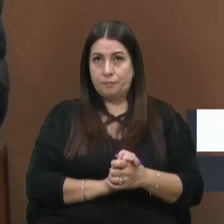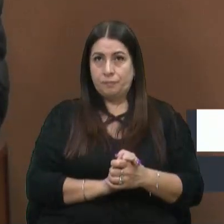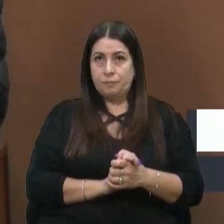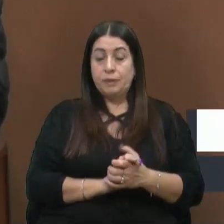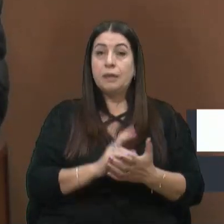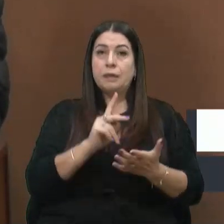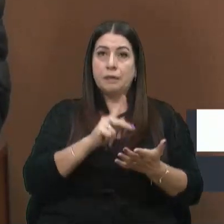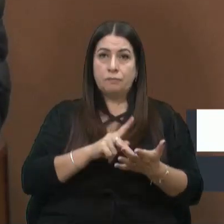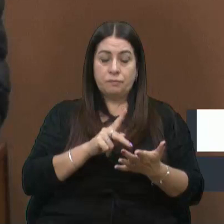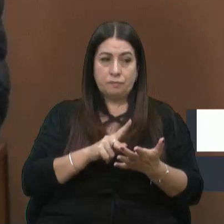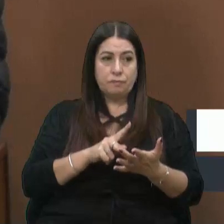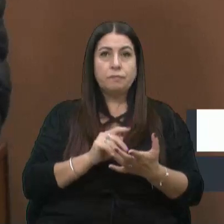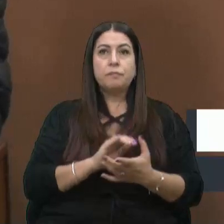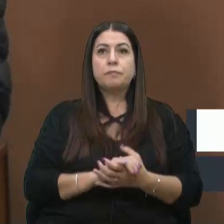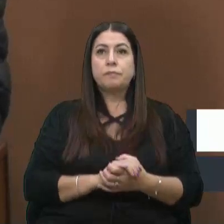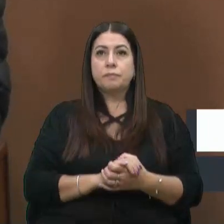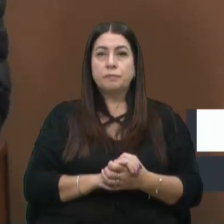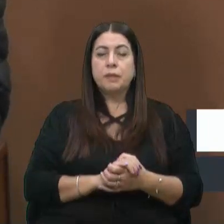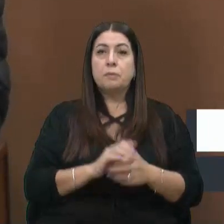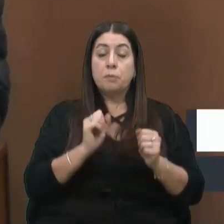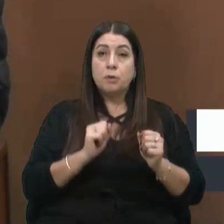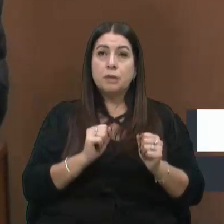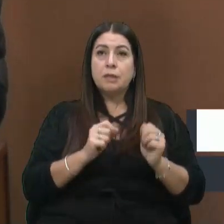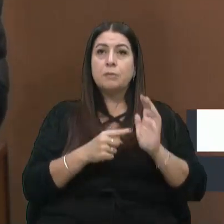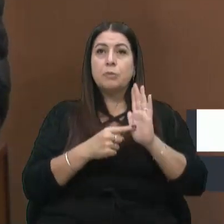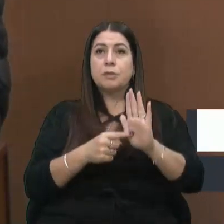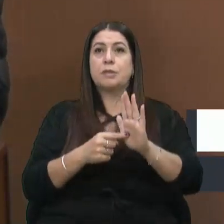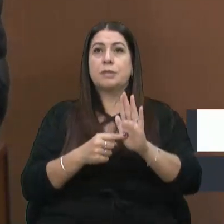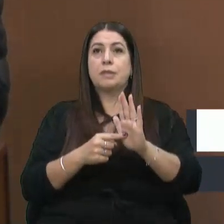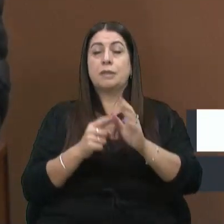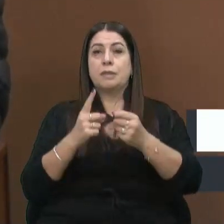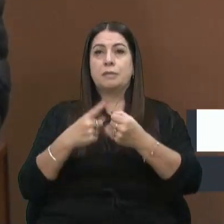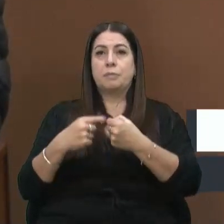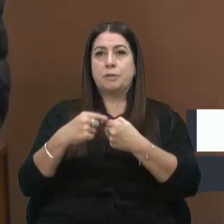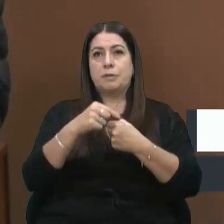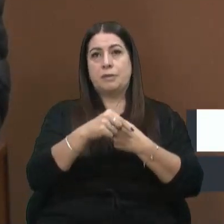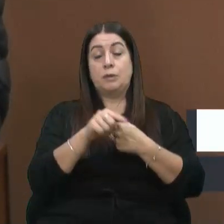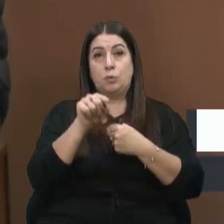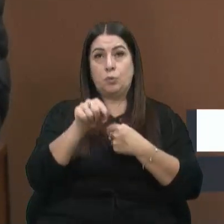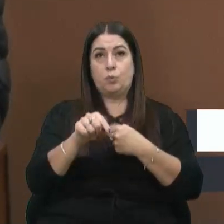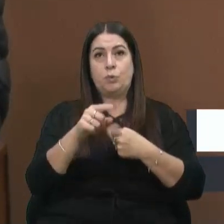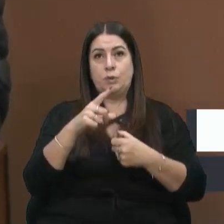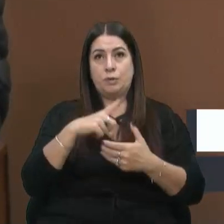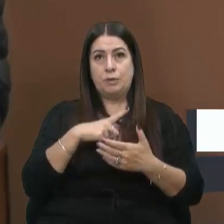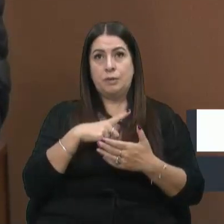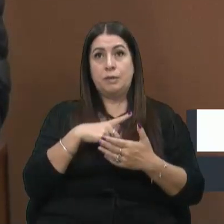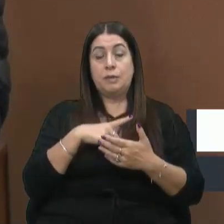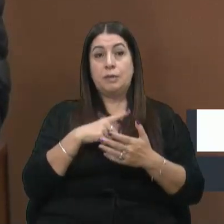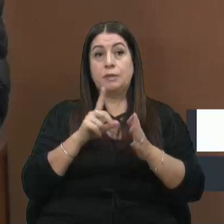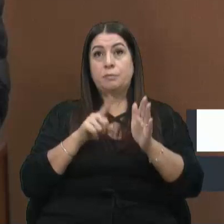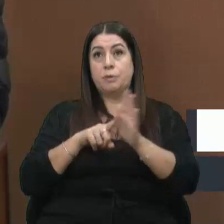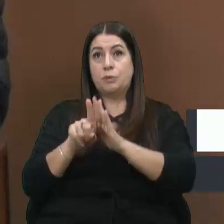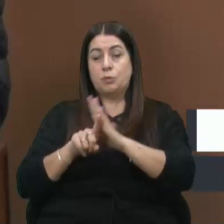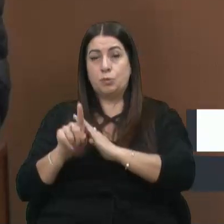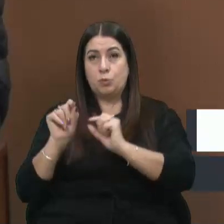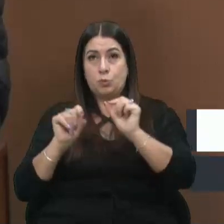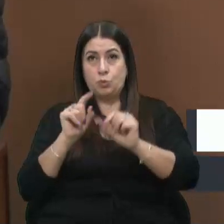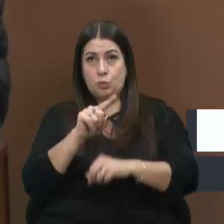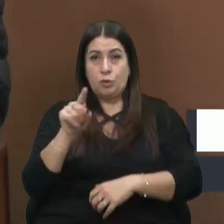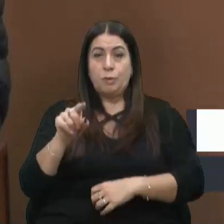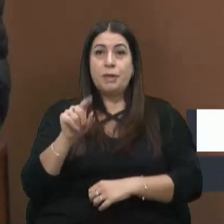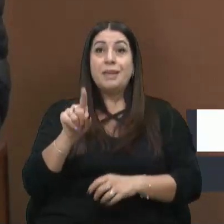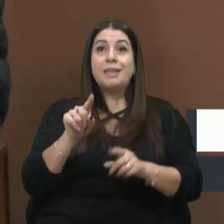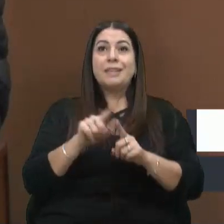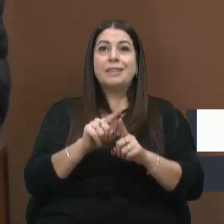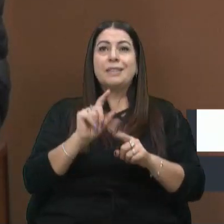e verdadeira poder passar para os nossos municípios quando esses nos questionarem a respeito